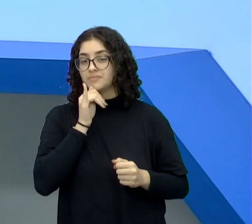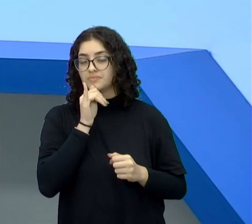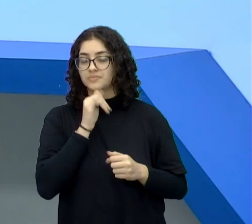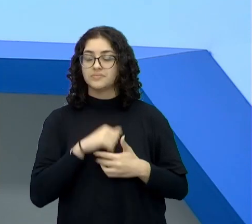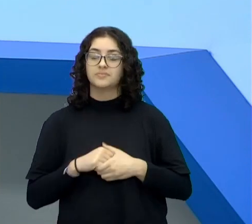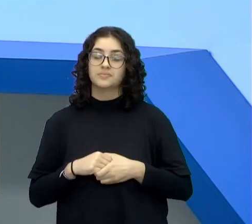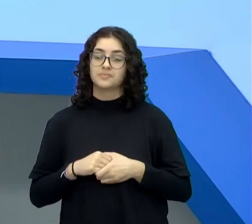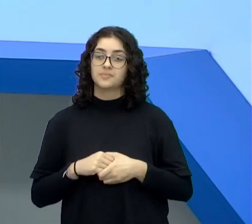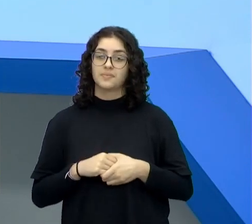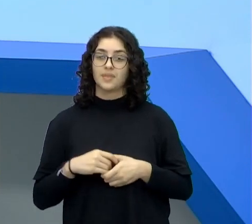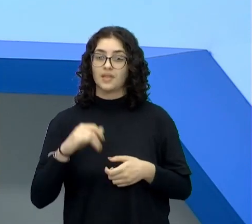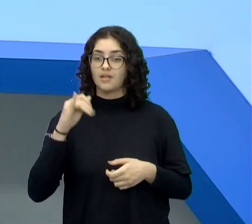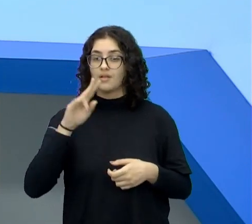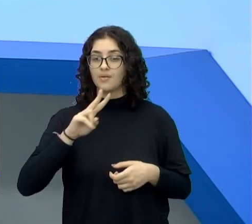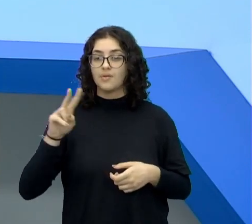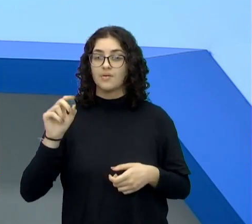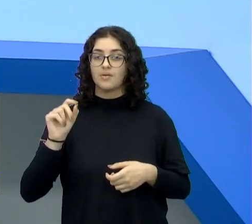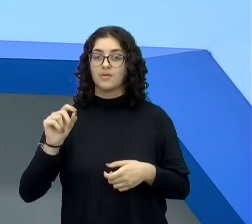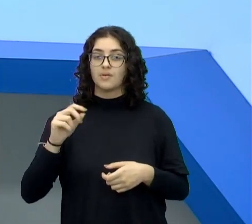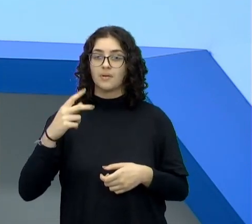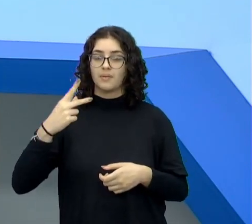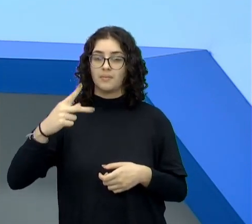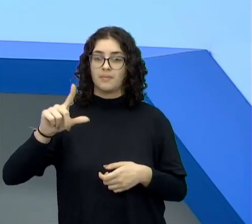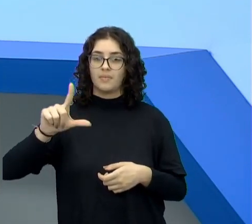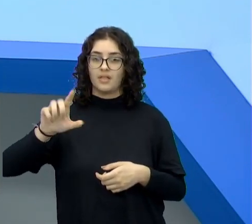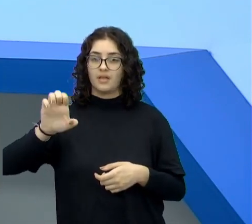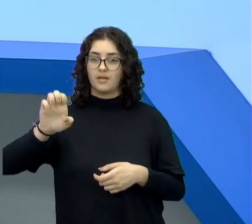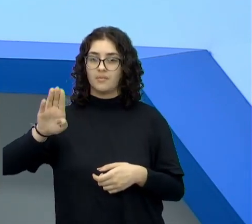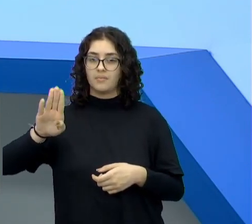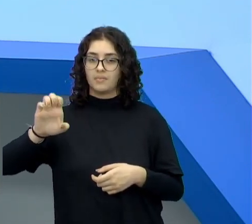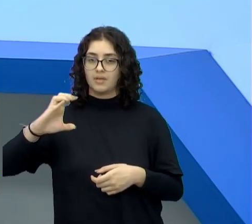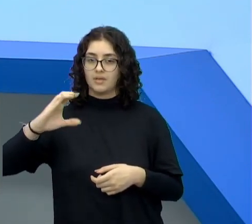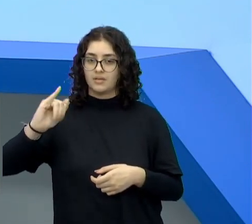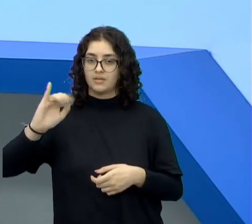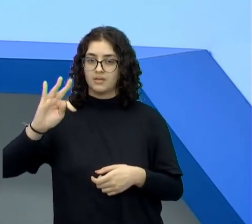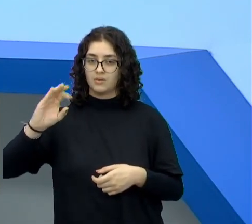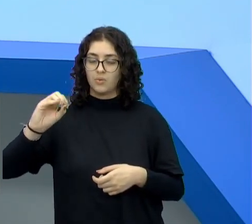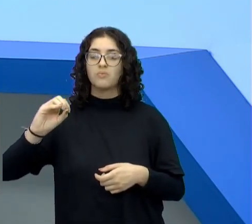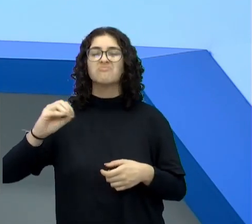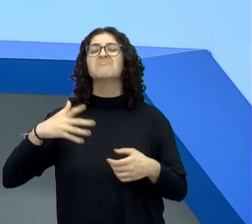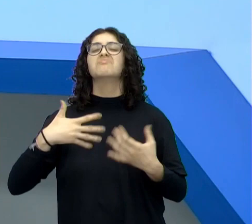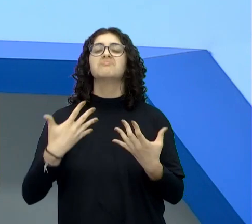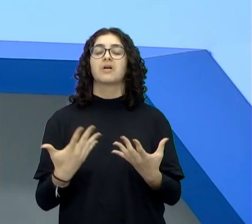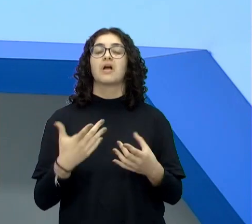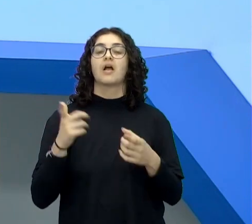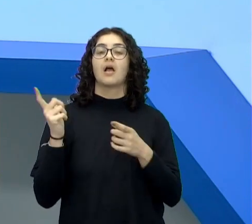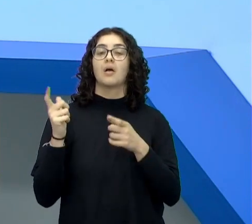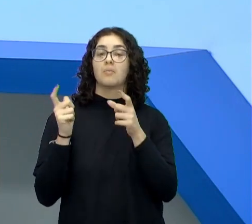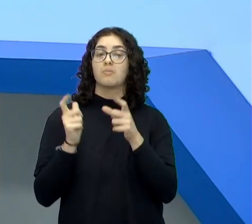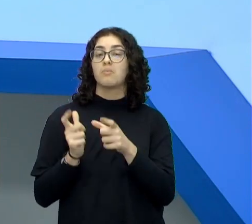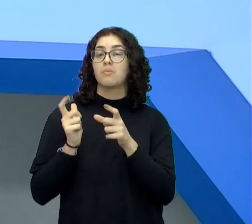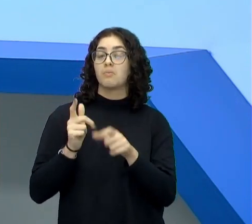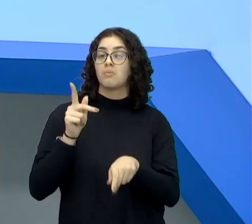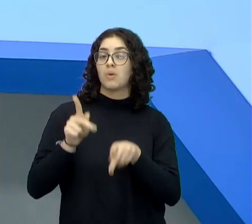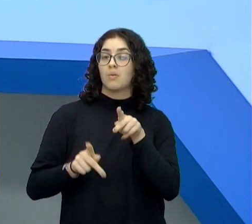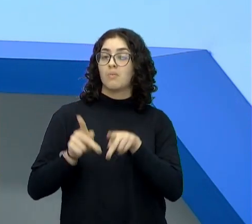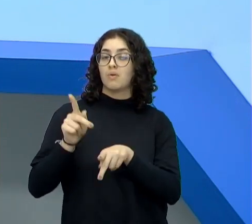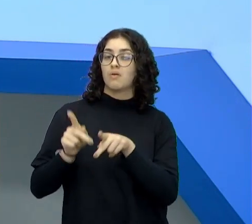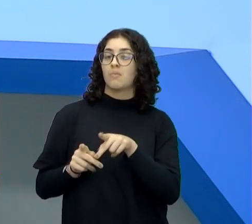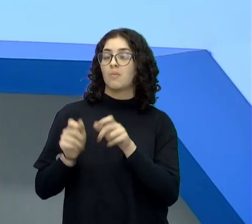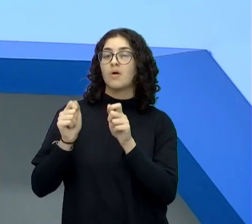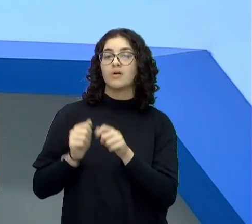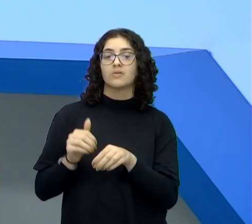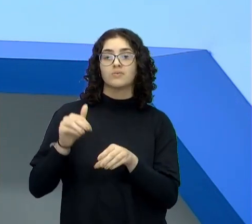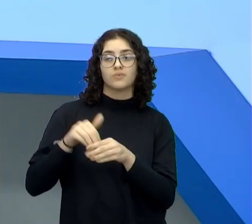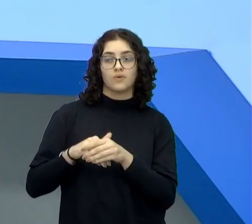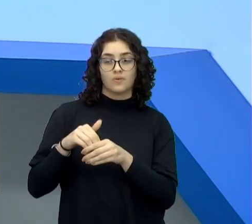existe um negócio chamado plebiscito, onde a população ela pode votar determinados